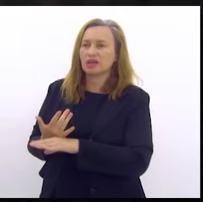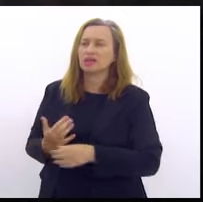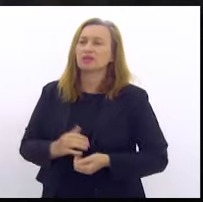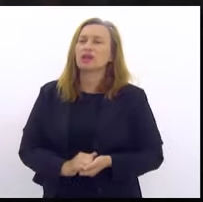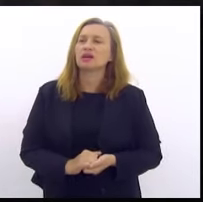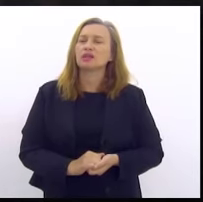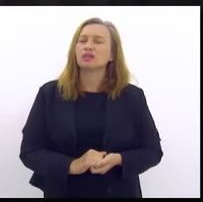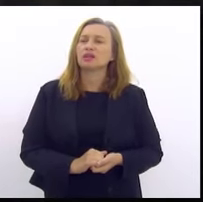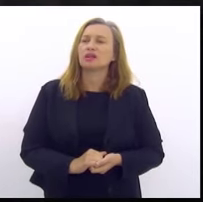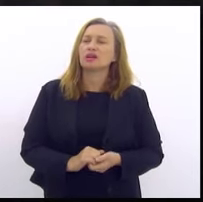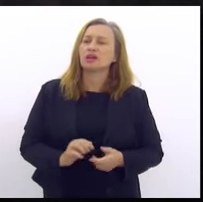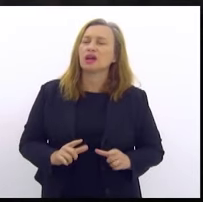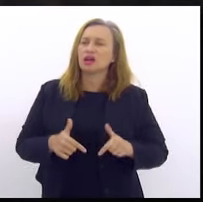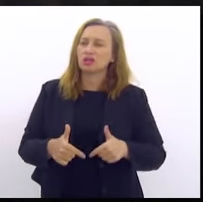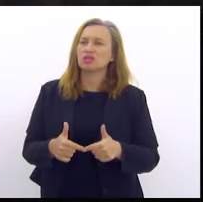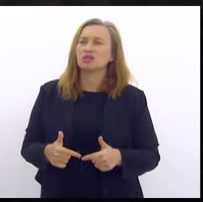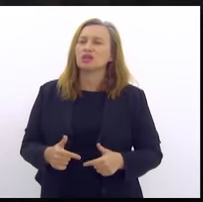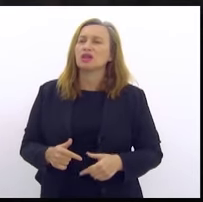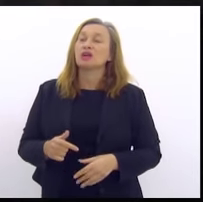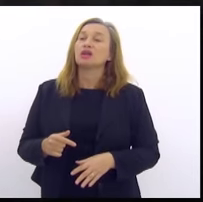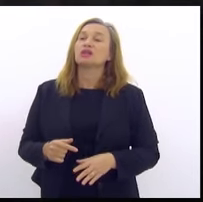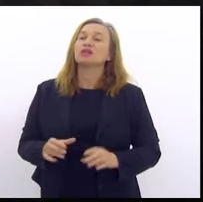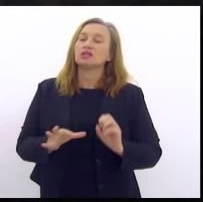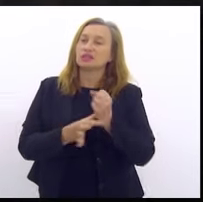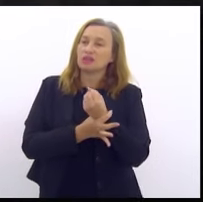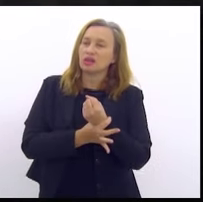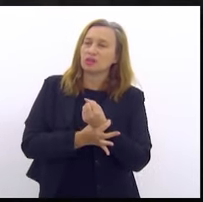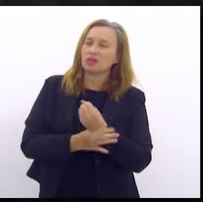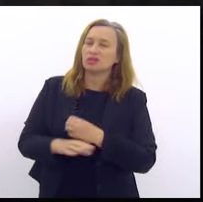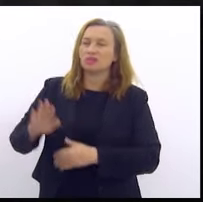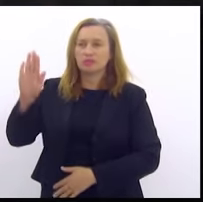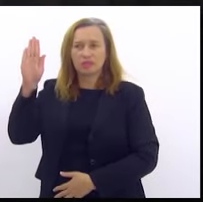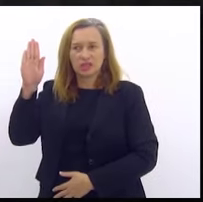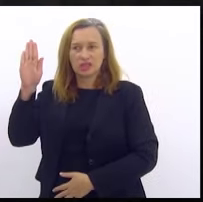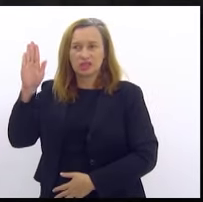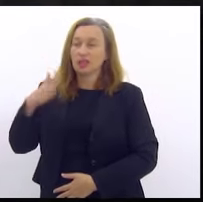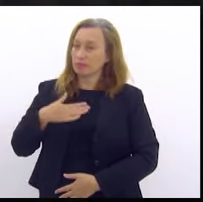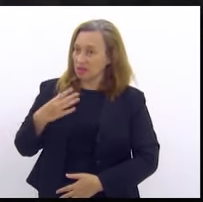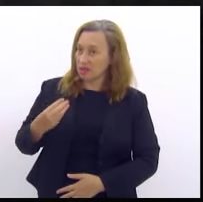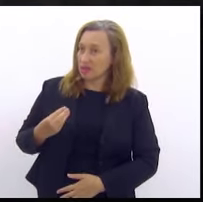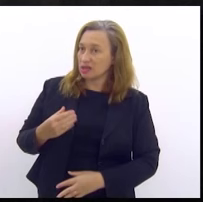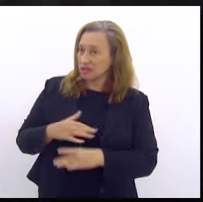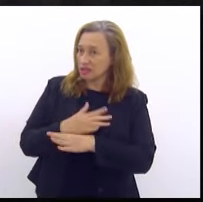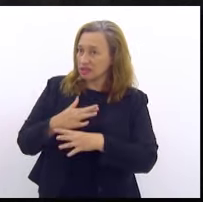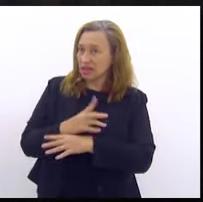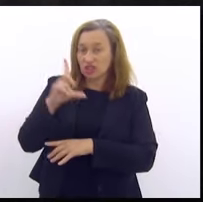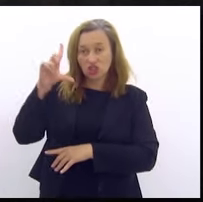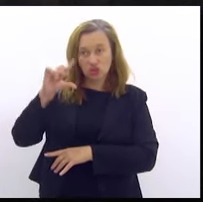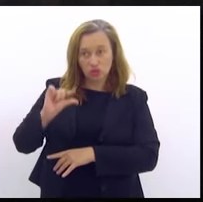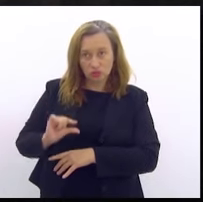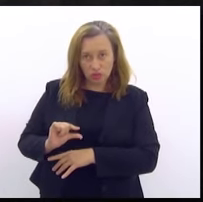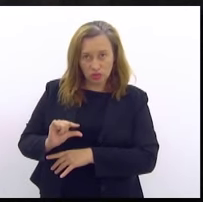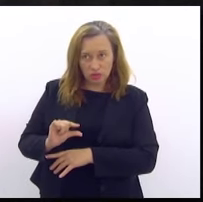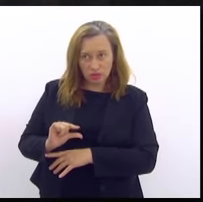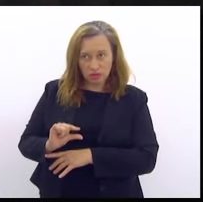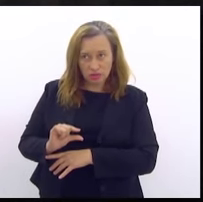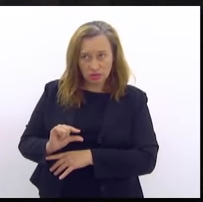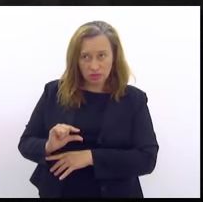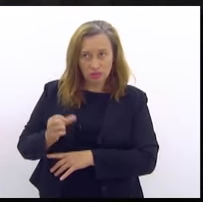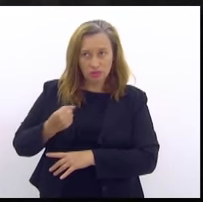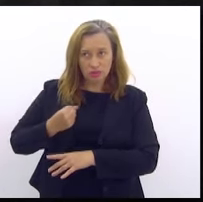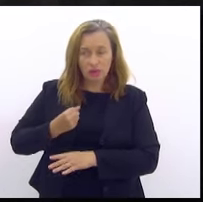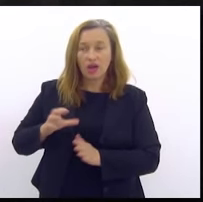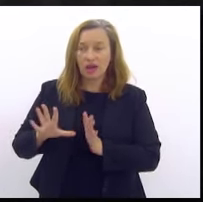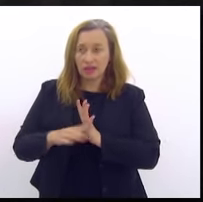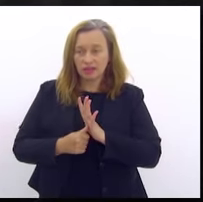a nossa guarda como segurança presente, em muitos lugares funciona realmente. Na minha cidade diminuiu de forma absurda o número de roubo de